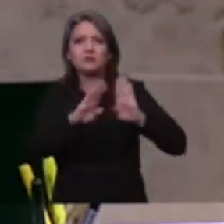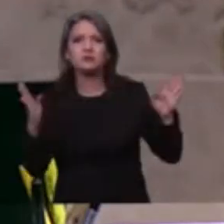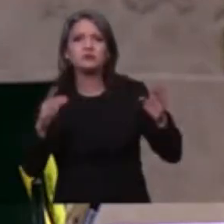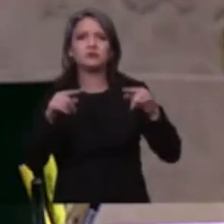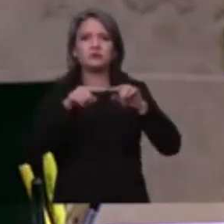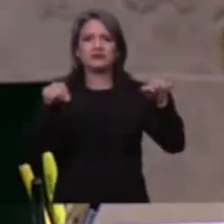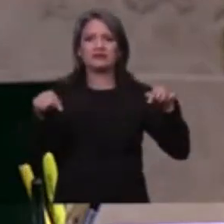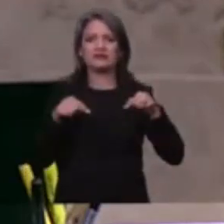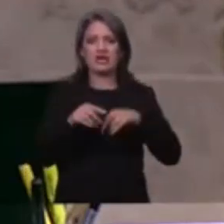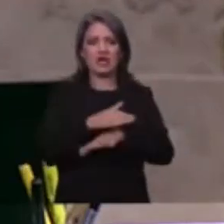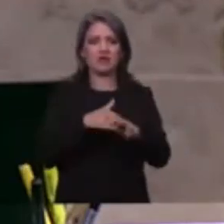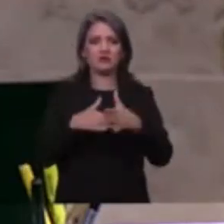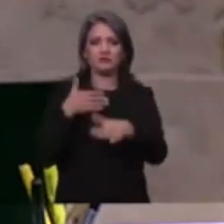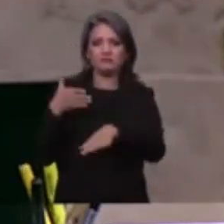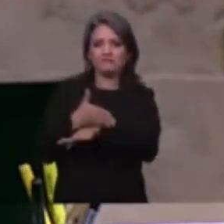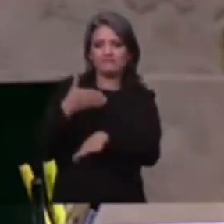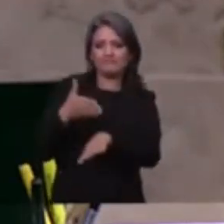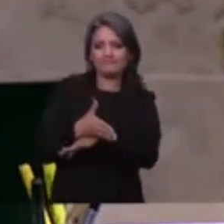ocupadas.